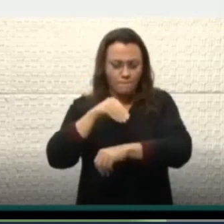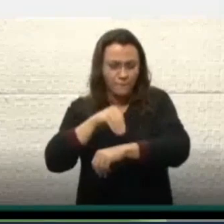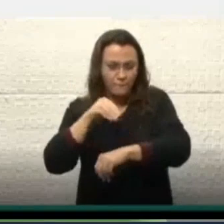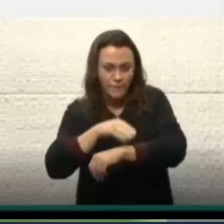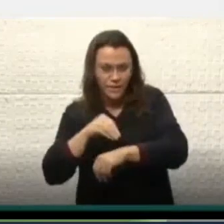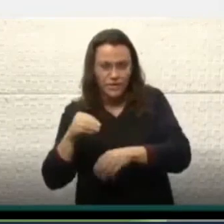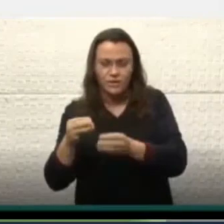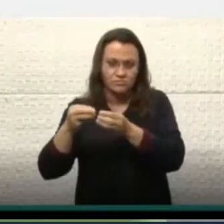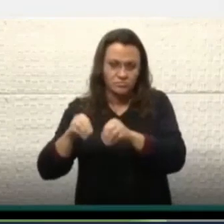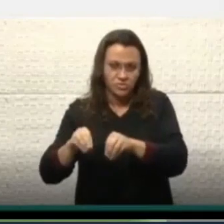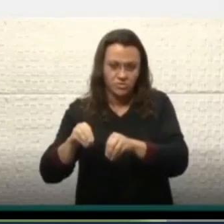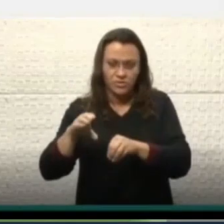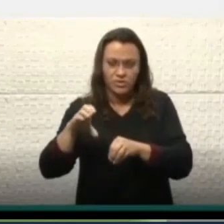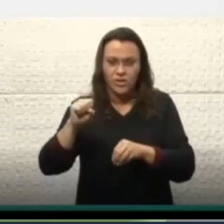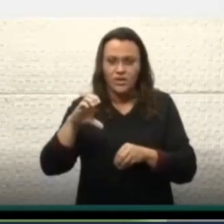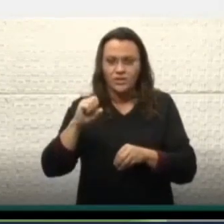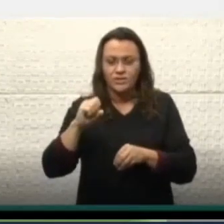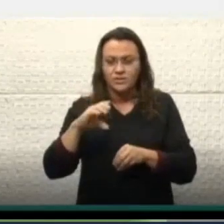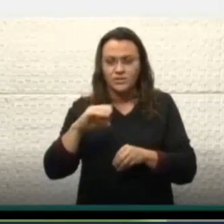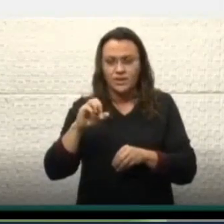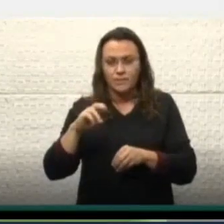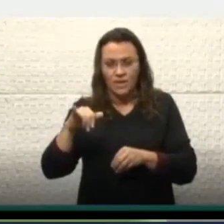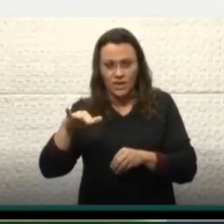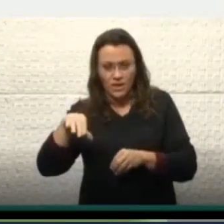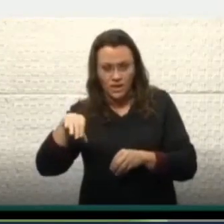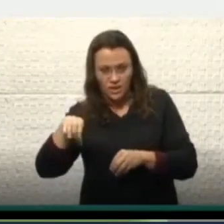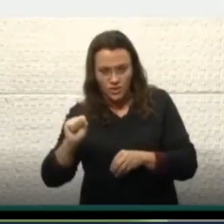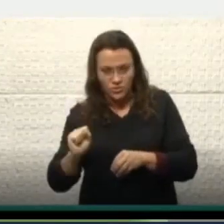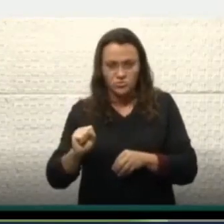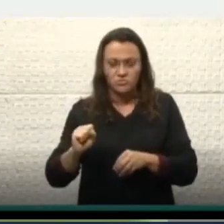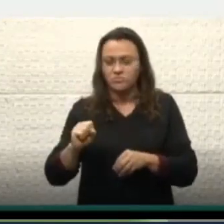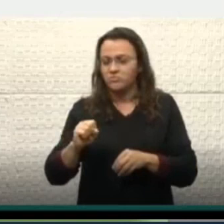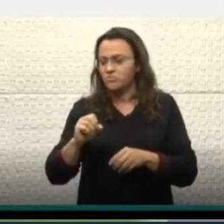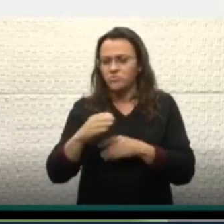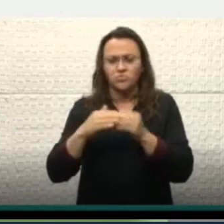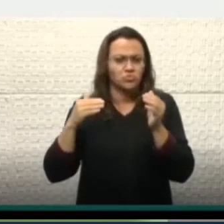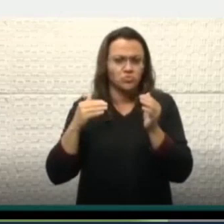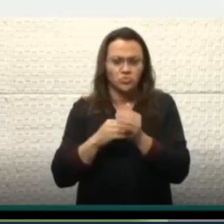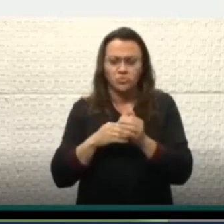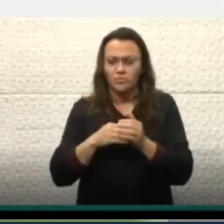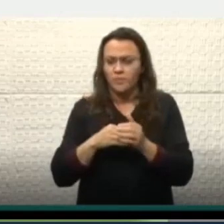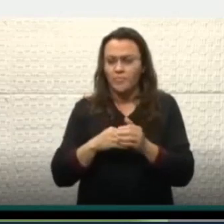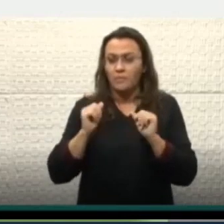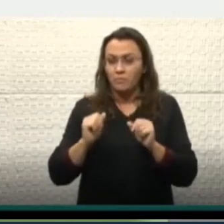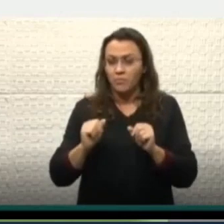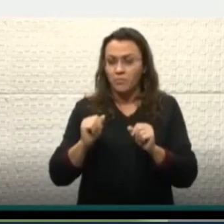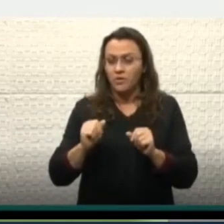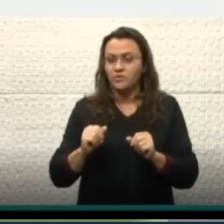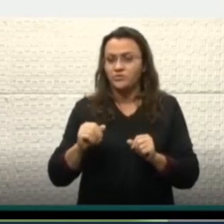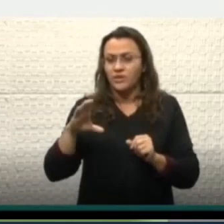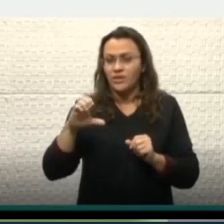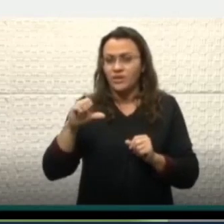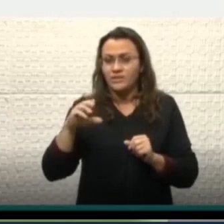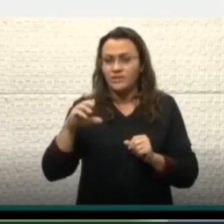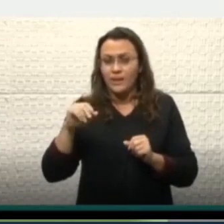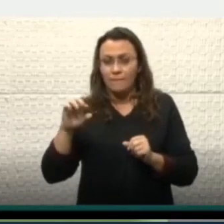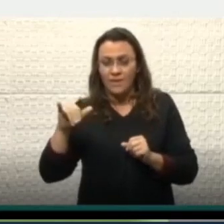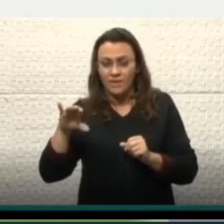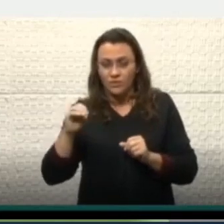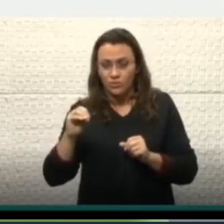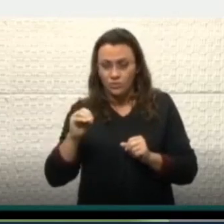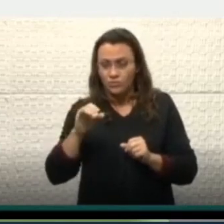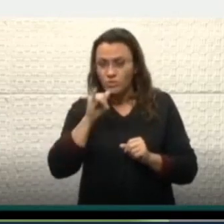pelos, excrementos, entre outros, tá? Que tipo de excremento? Acredita ou não, excrementos de